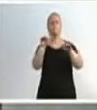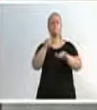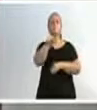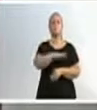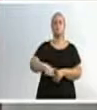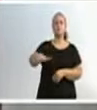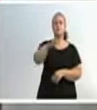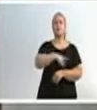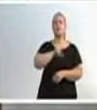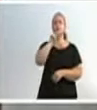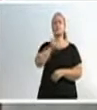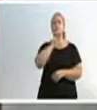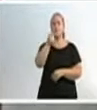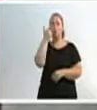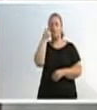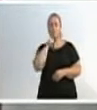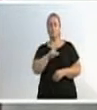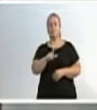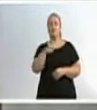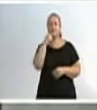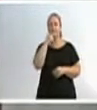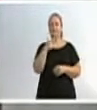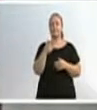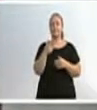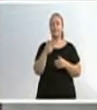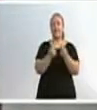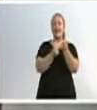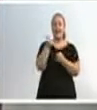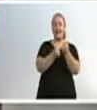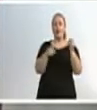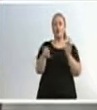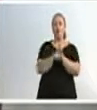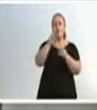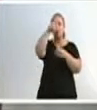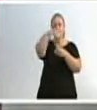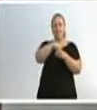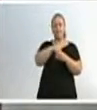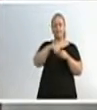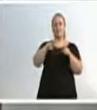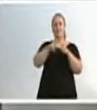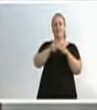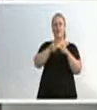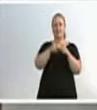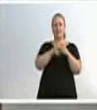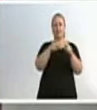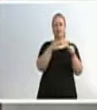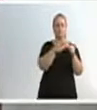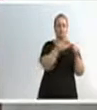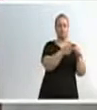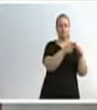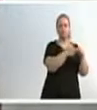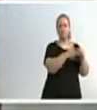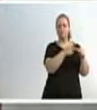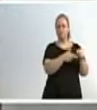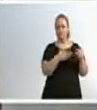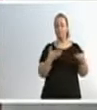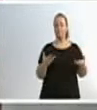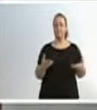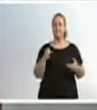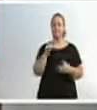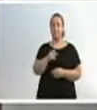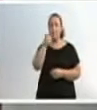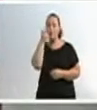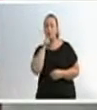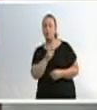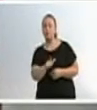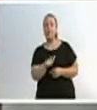que a gente consiga trazer um castramóvel, para que a gente vá na raiz do problema. Se isso vai ser alcançado através do recurso, do eventual